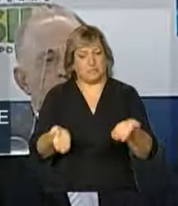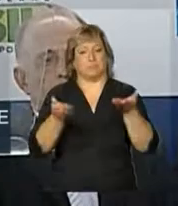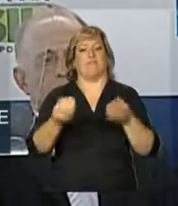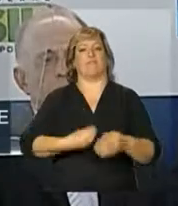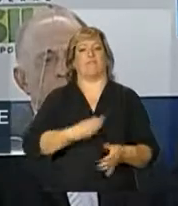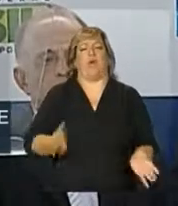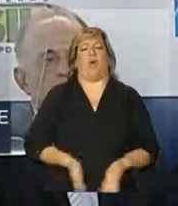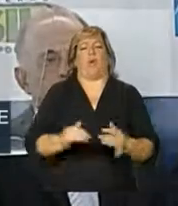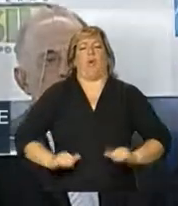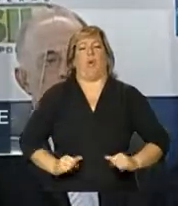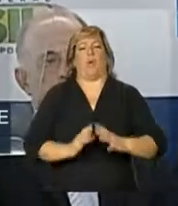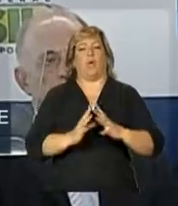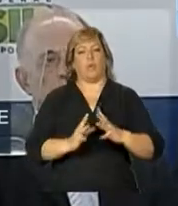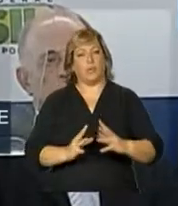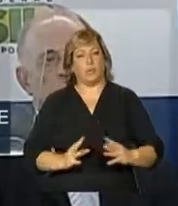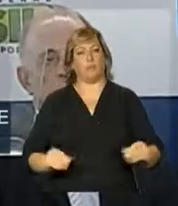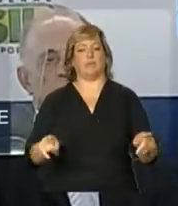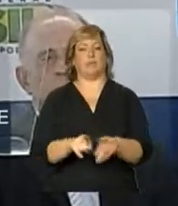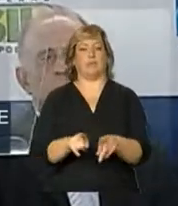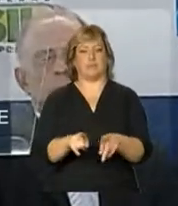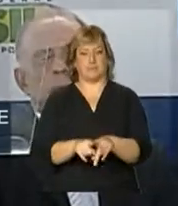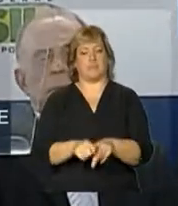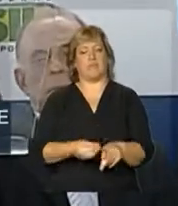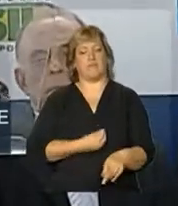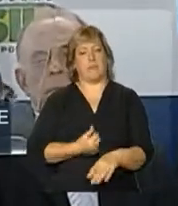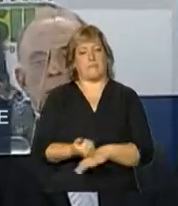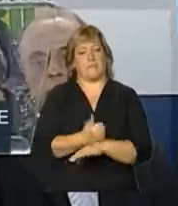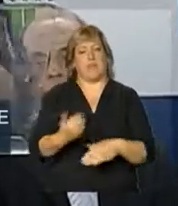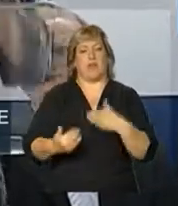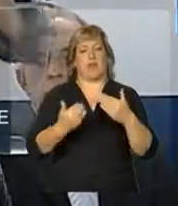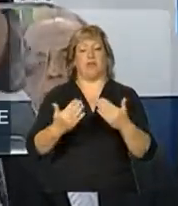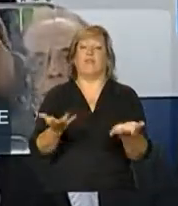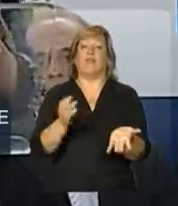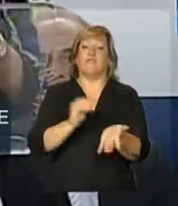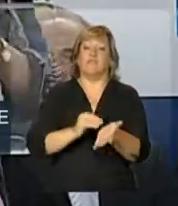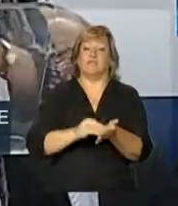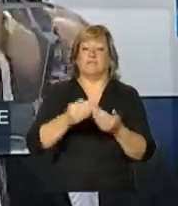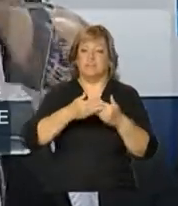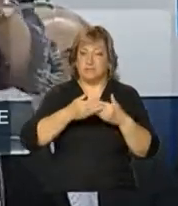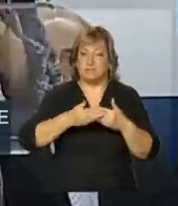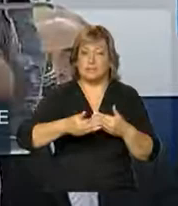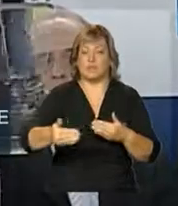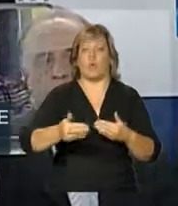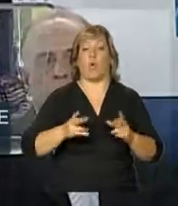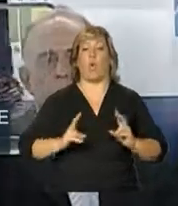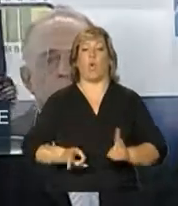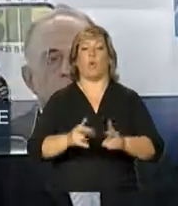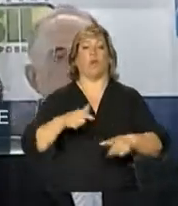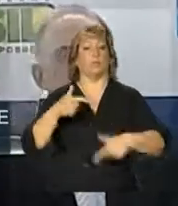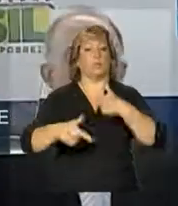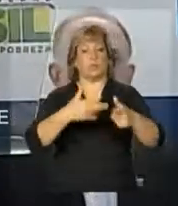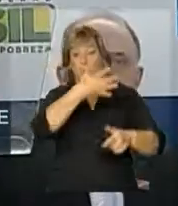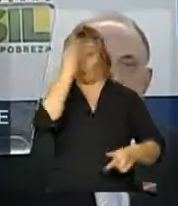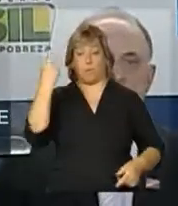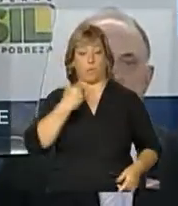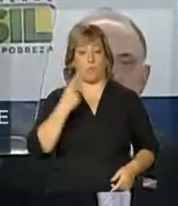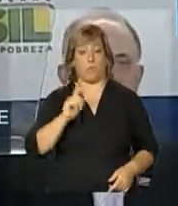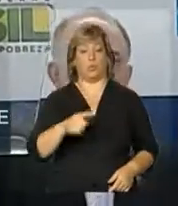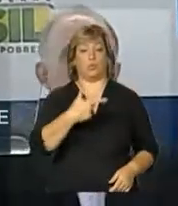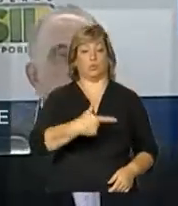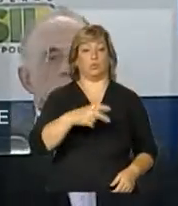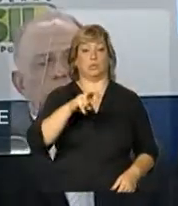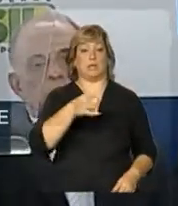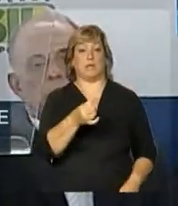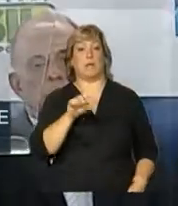pobreza. E aí restarão, para a gente continuar a luta e não esquecer, 256